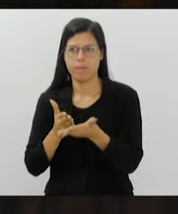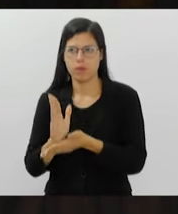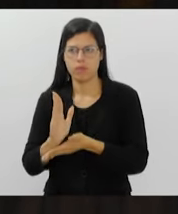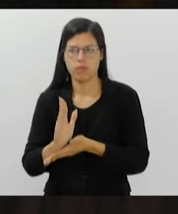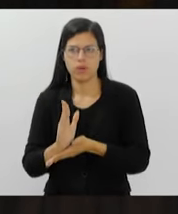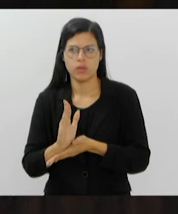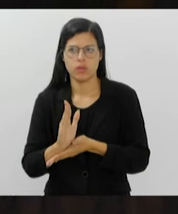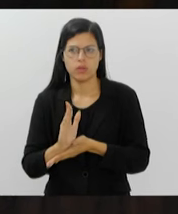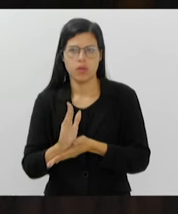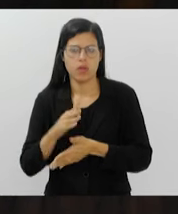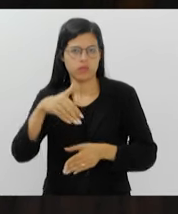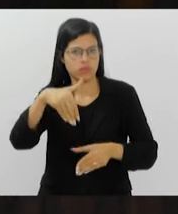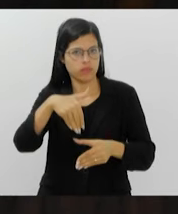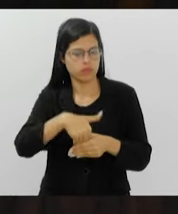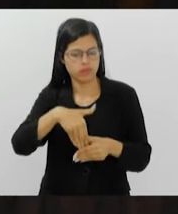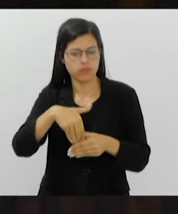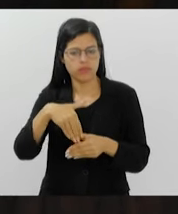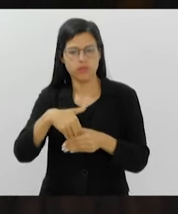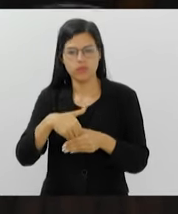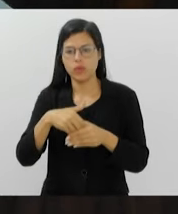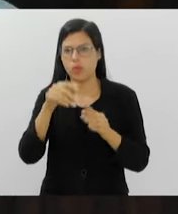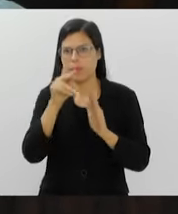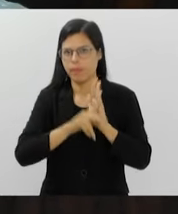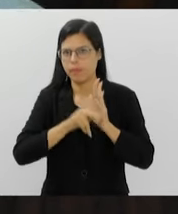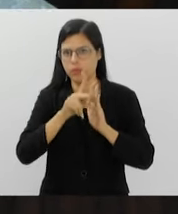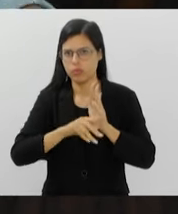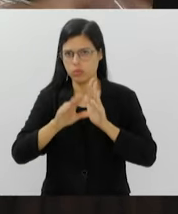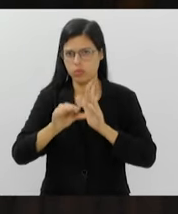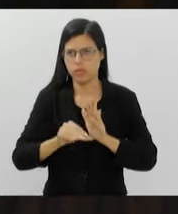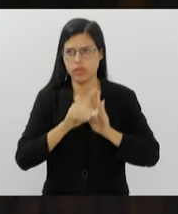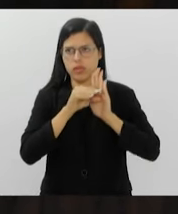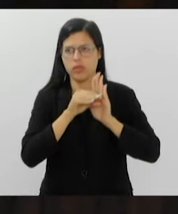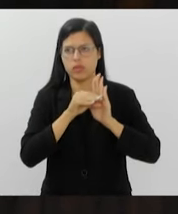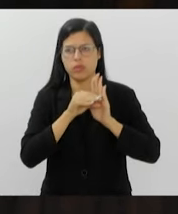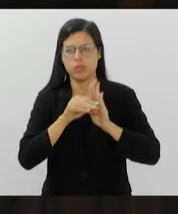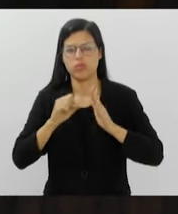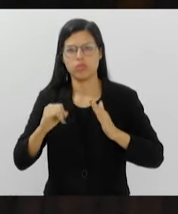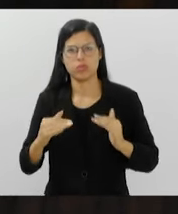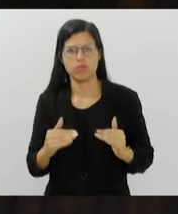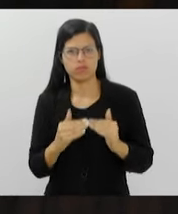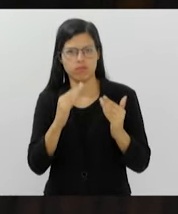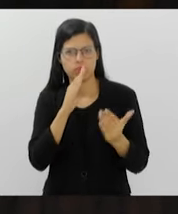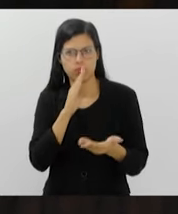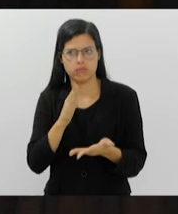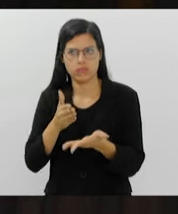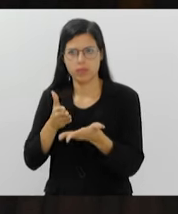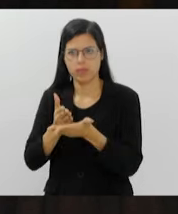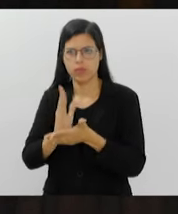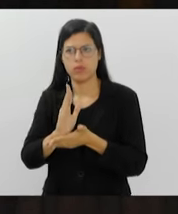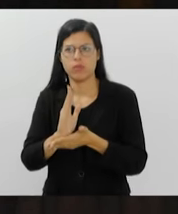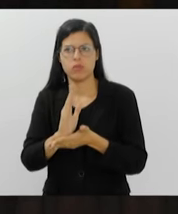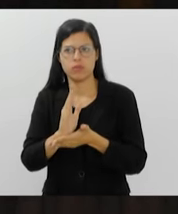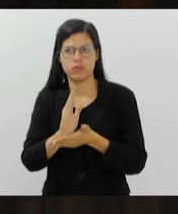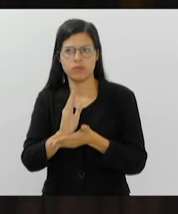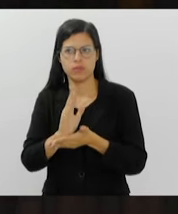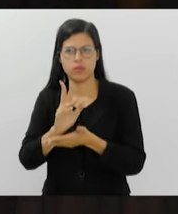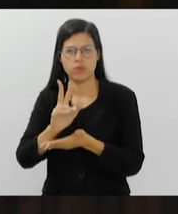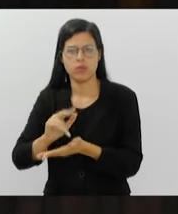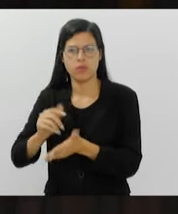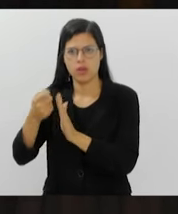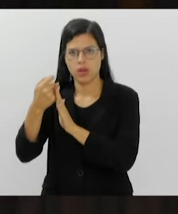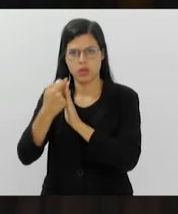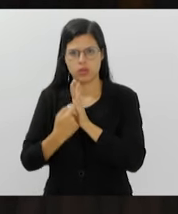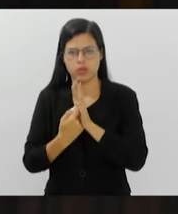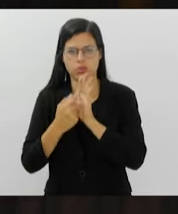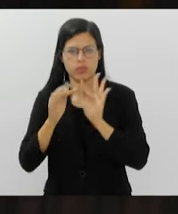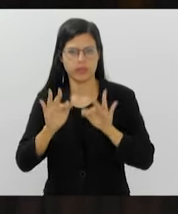Aprovado. Em votação, o projeto assim emendado. Senhores que aprovam, permaneçam como estão. Aprovado. Vai a redação